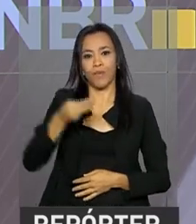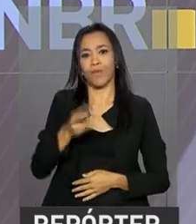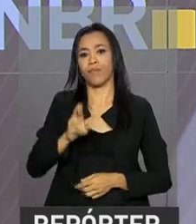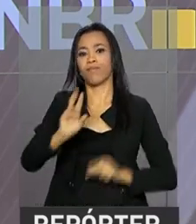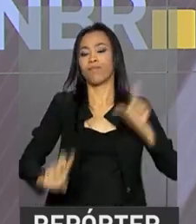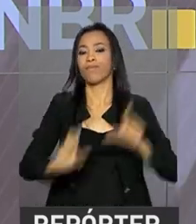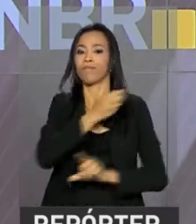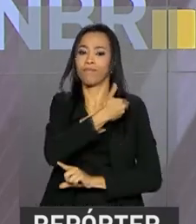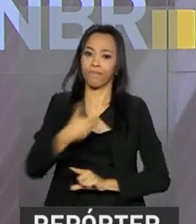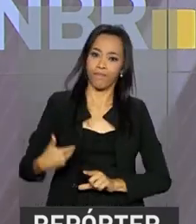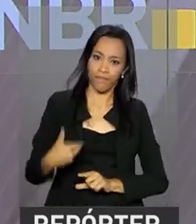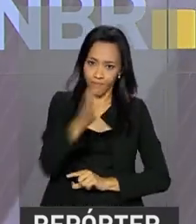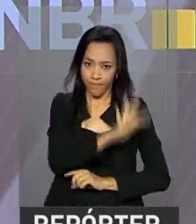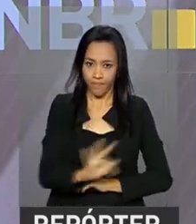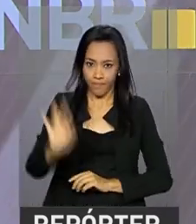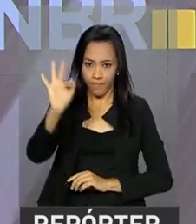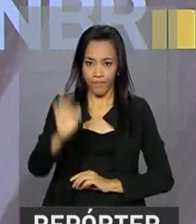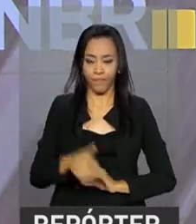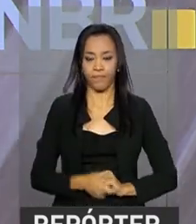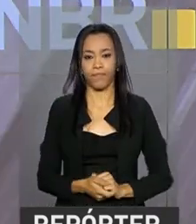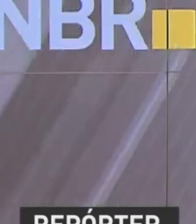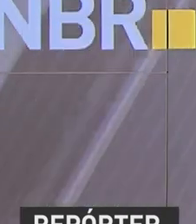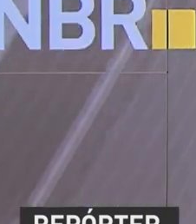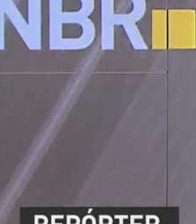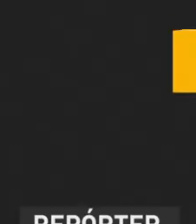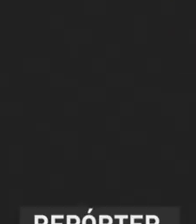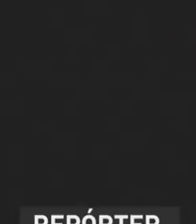nbr a tv do governo federal